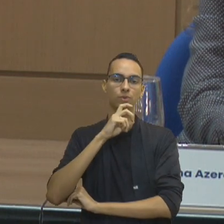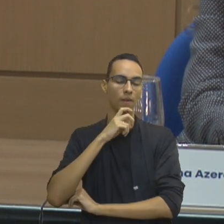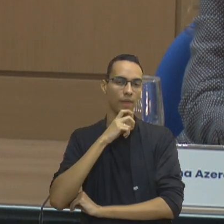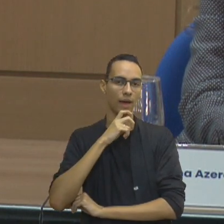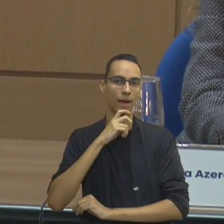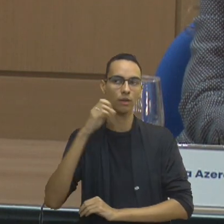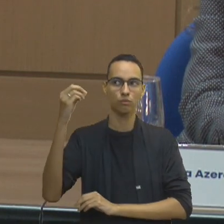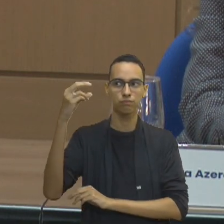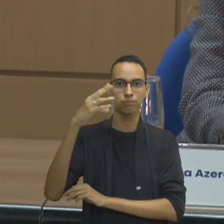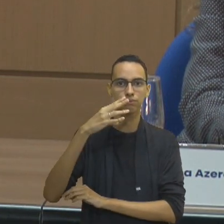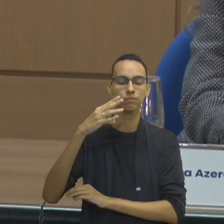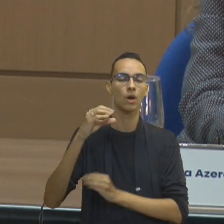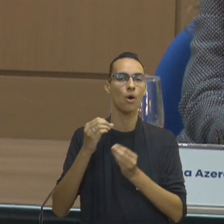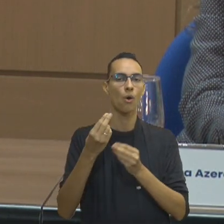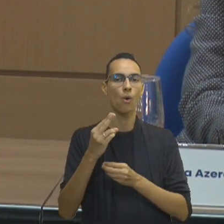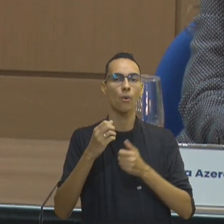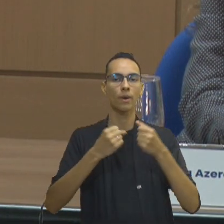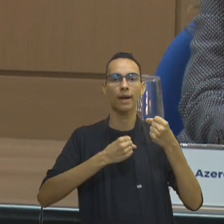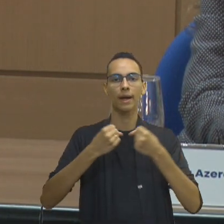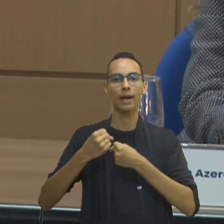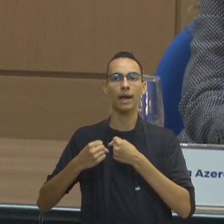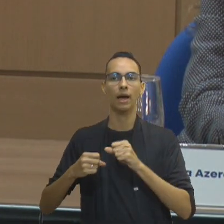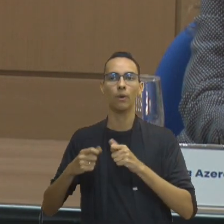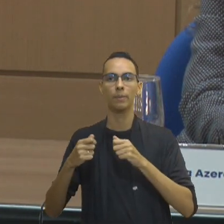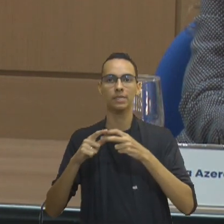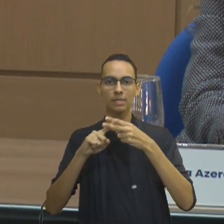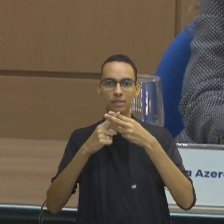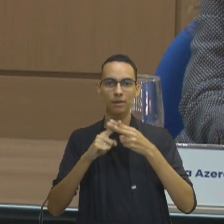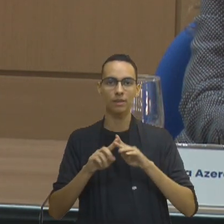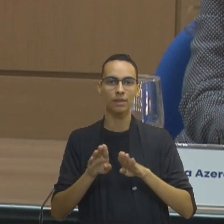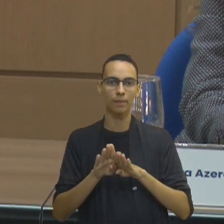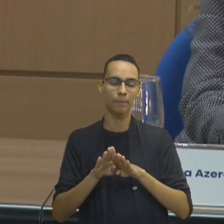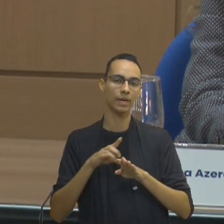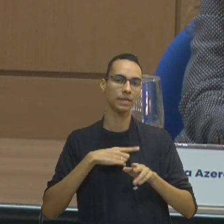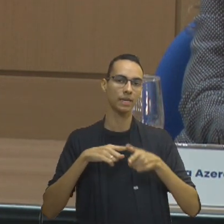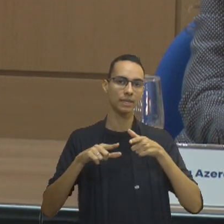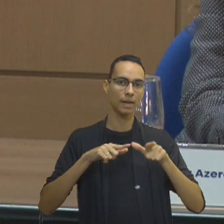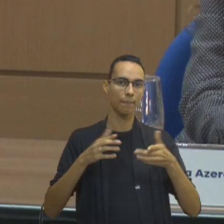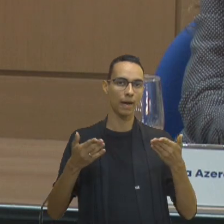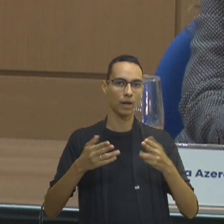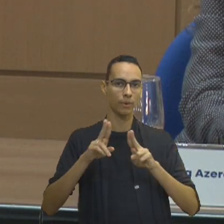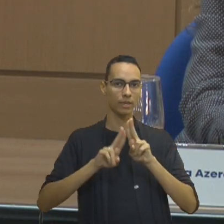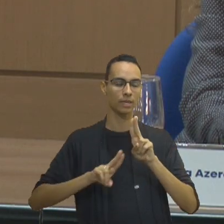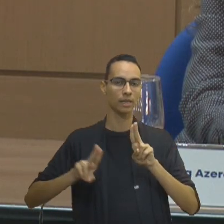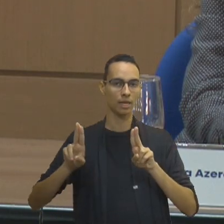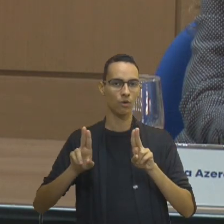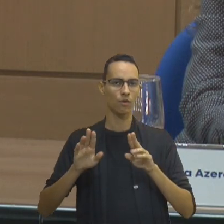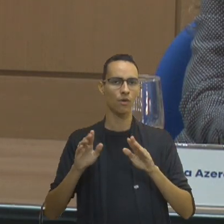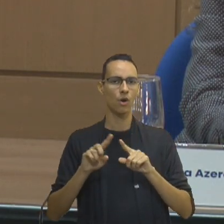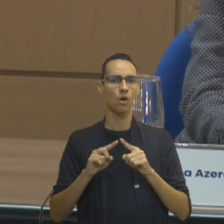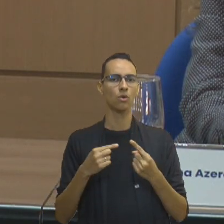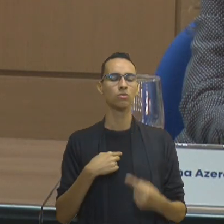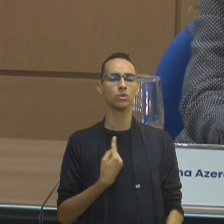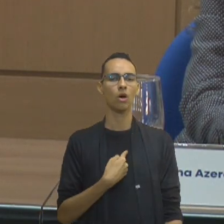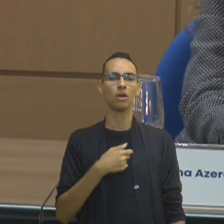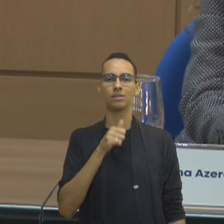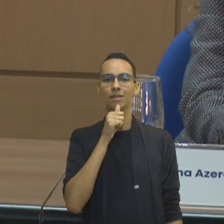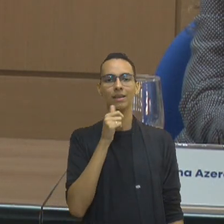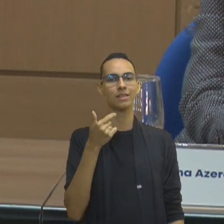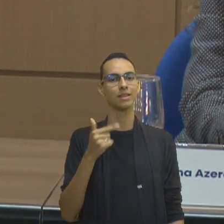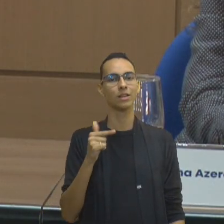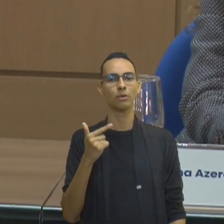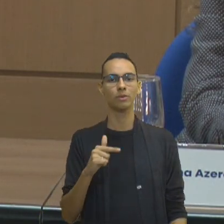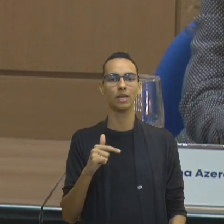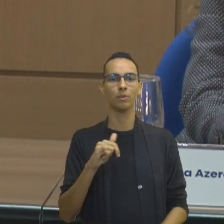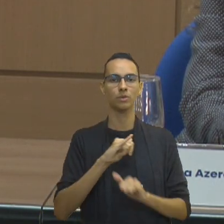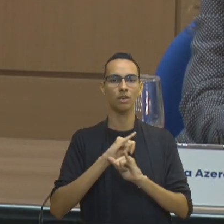carros, né? Veículos que também prestam serviço para a comunidade. Então, a gente ainda não tem essa informação porque o processo